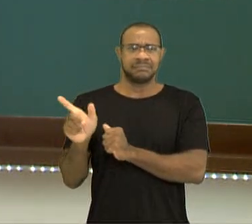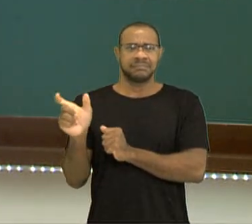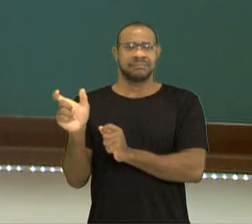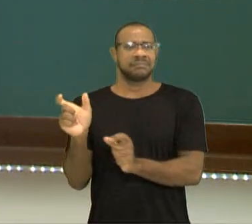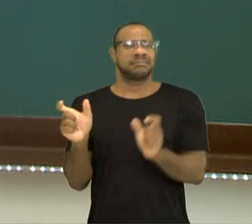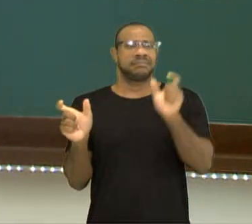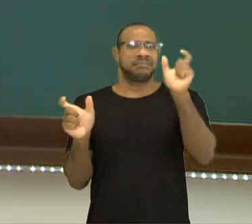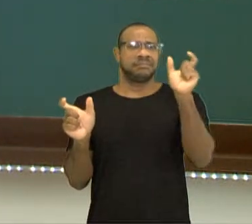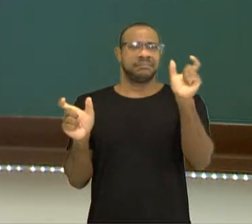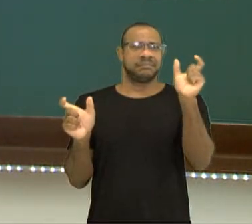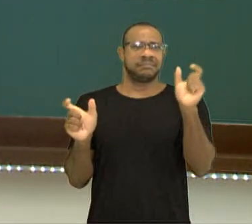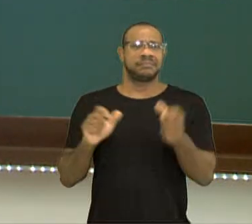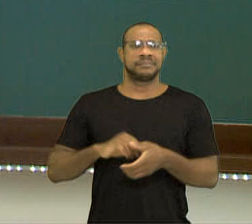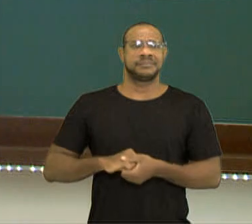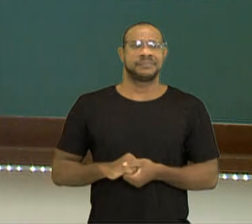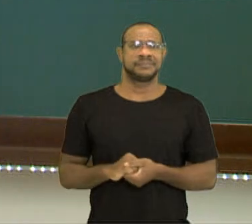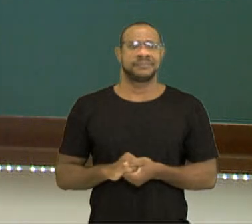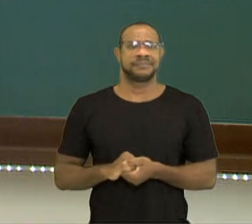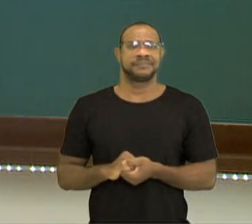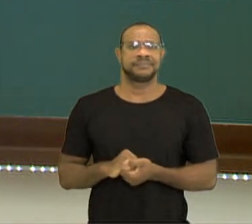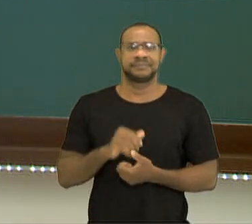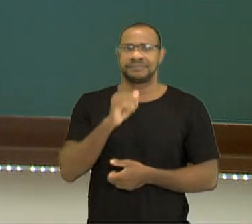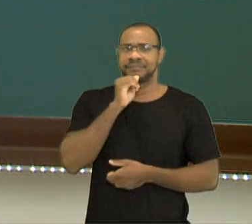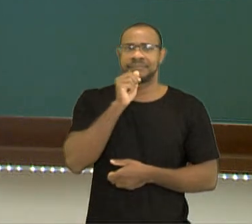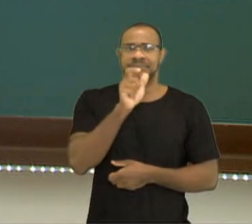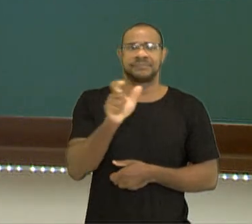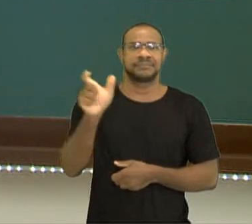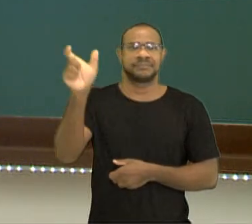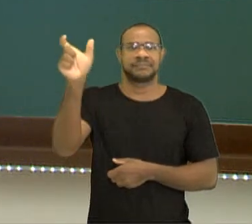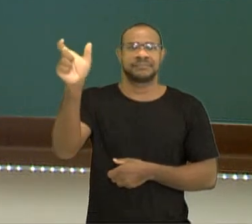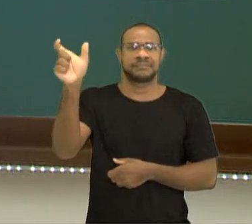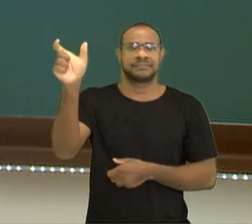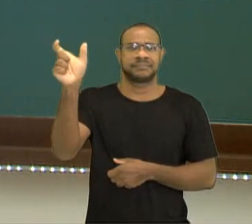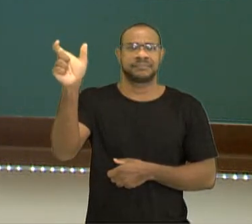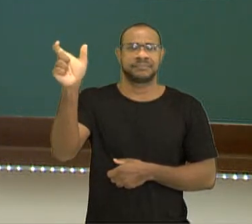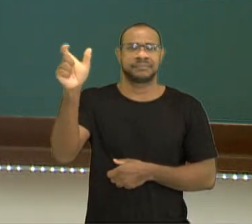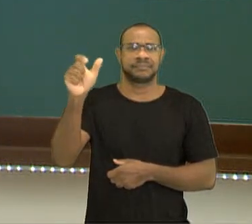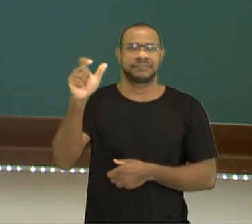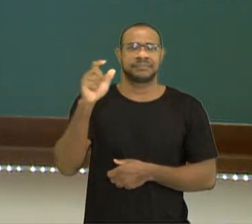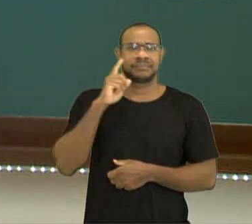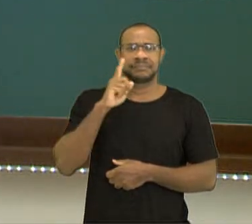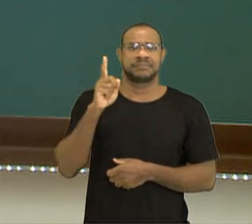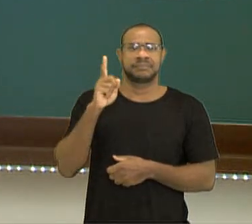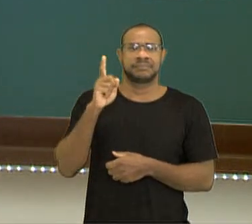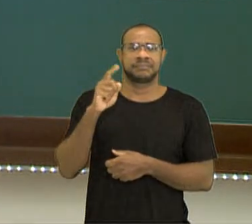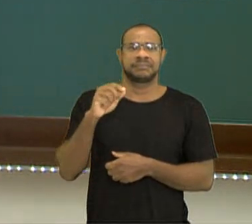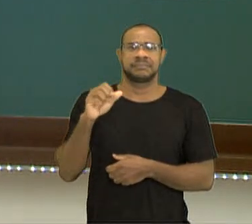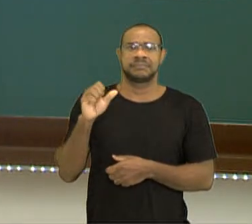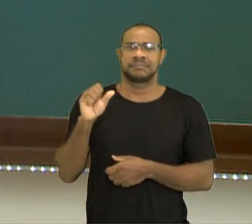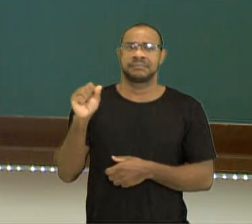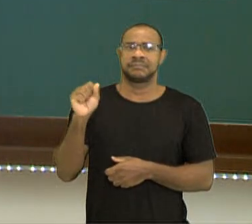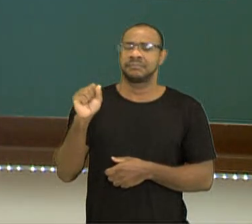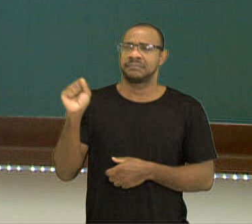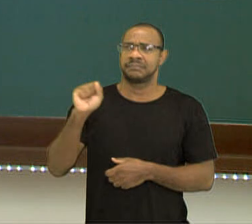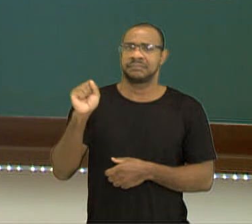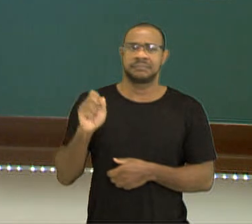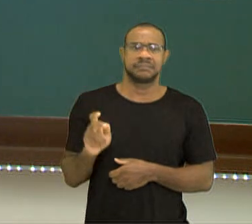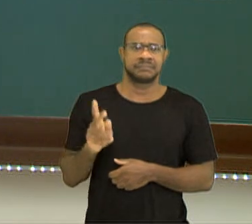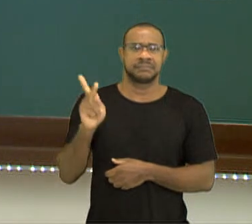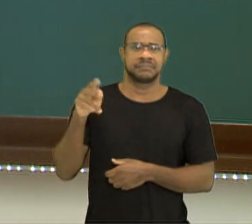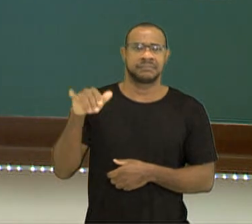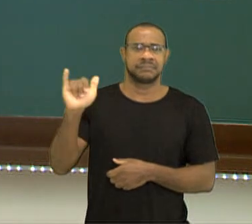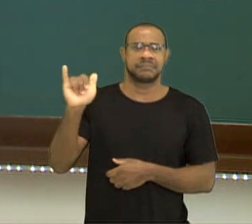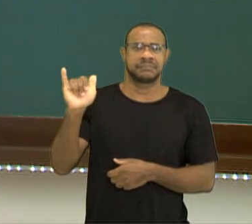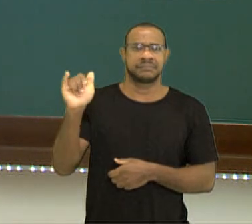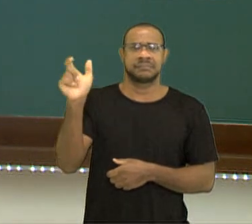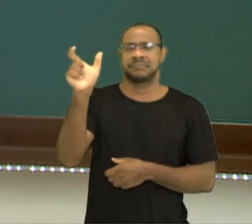bom? Skydiving. Sky é céu. Beleza, então você também já consegue chegar à conclusão aí da palavra